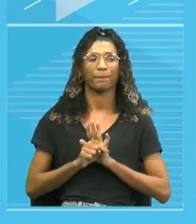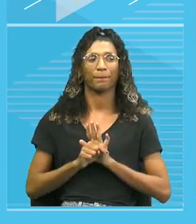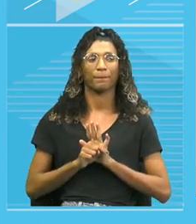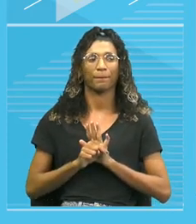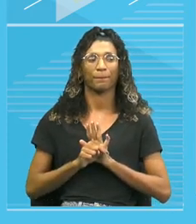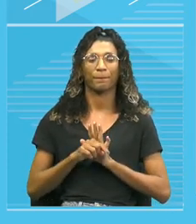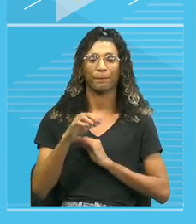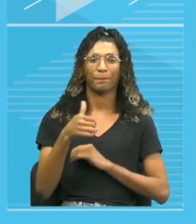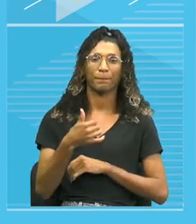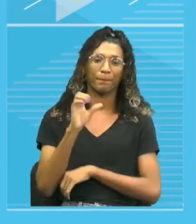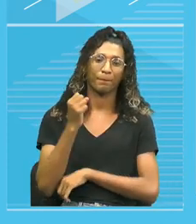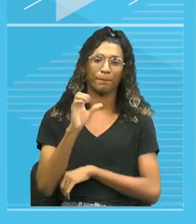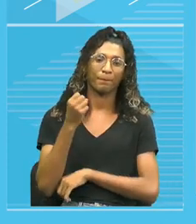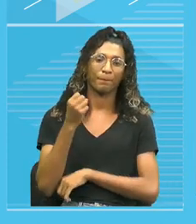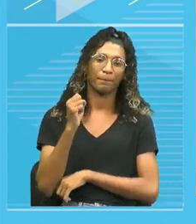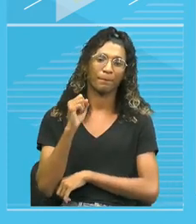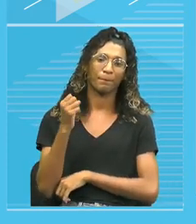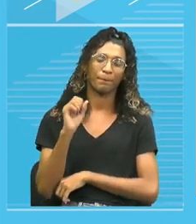188,2